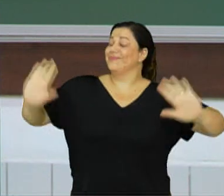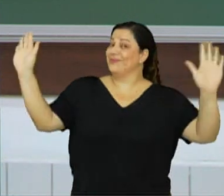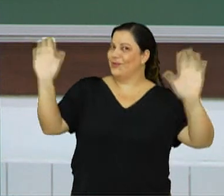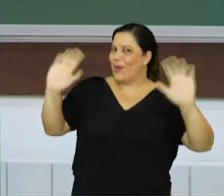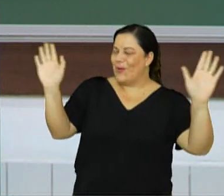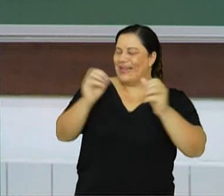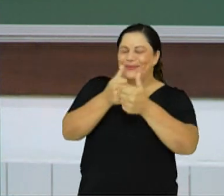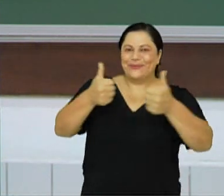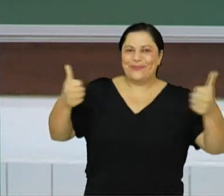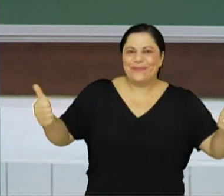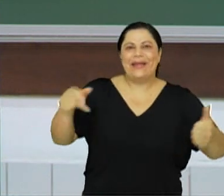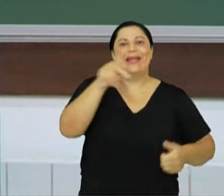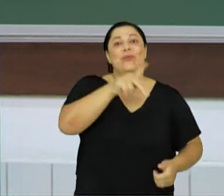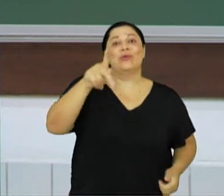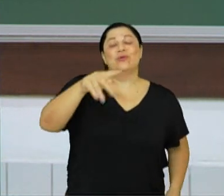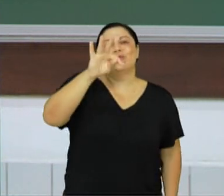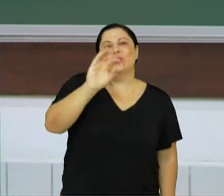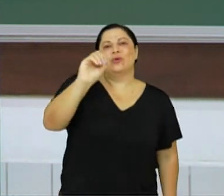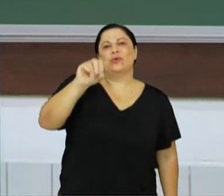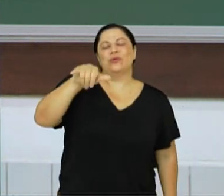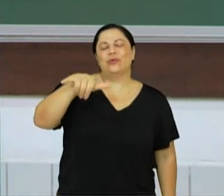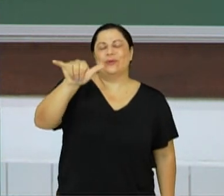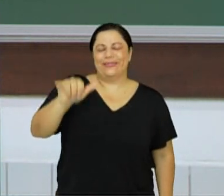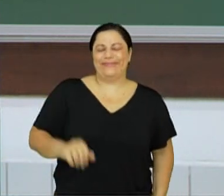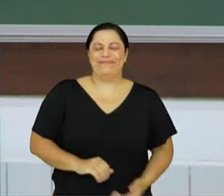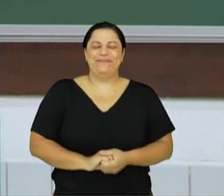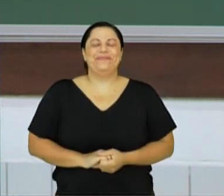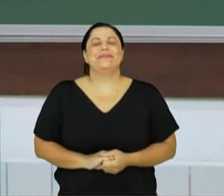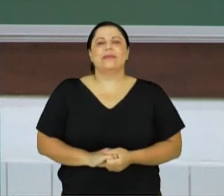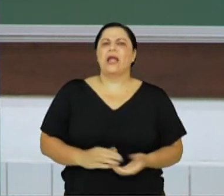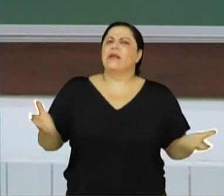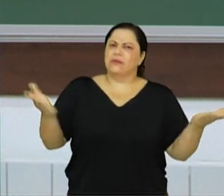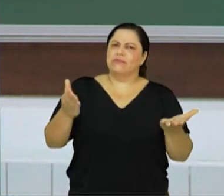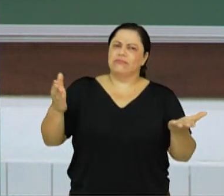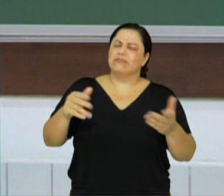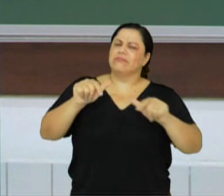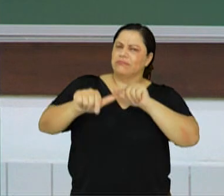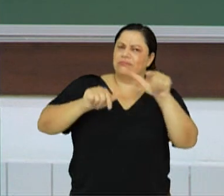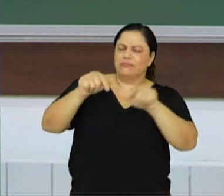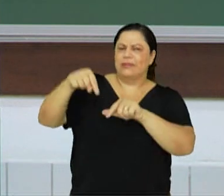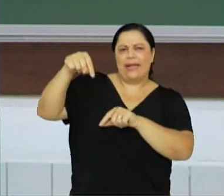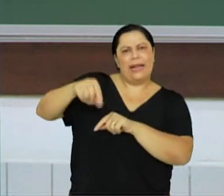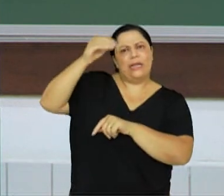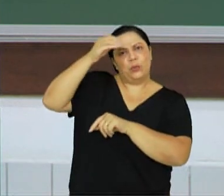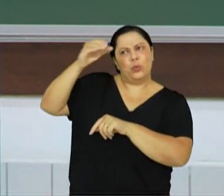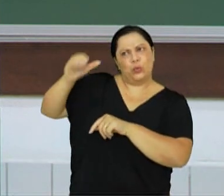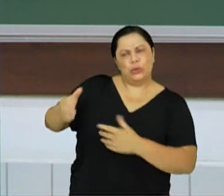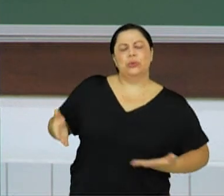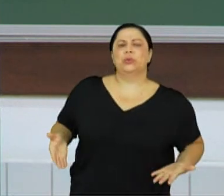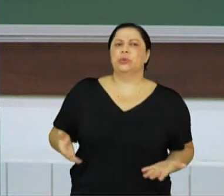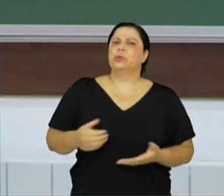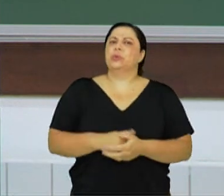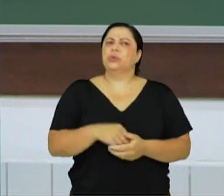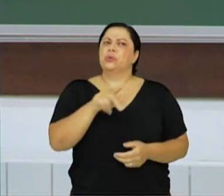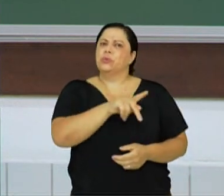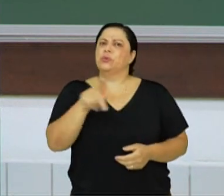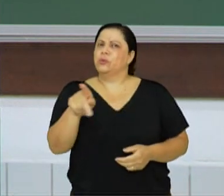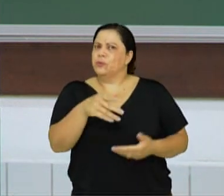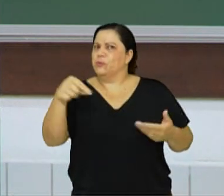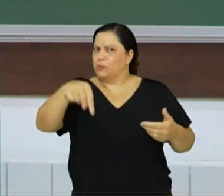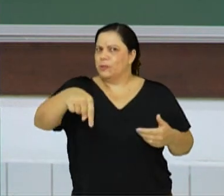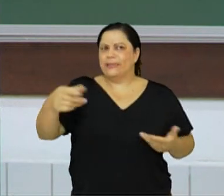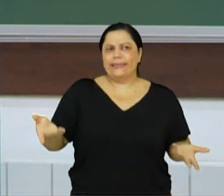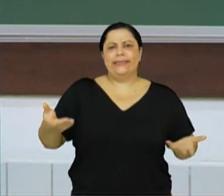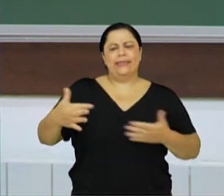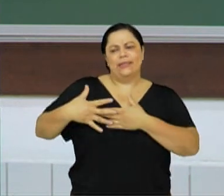Olá galera, tudo bom? Eu sou o professor Tony, trabalho no Colégio Estadual aqui de Curitiba, acho que todo mundo conhece. Nas próximas semanas vocês vão